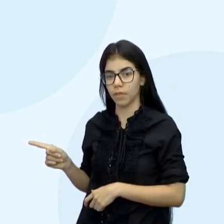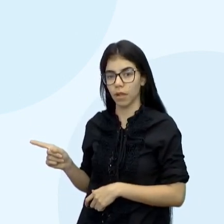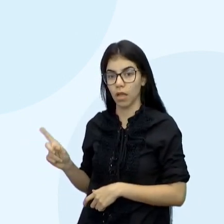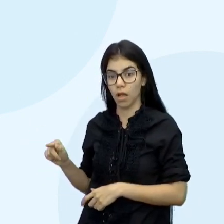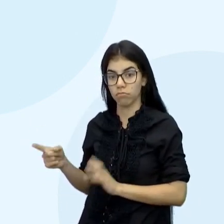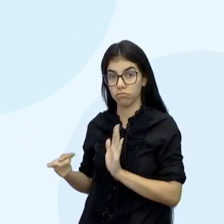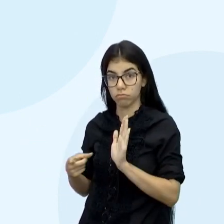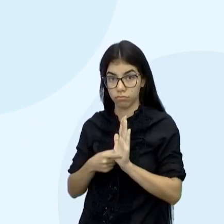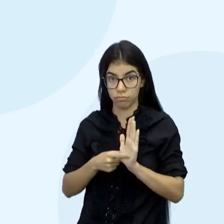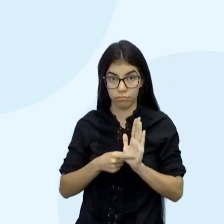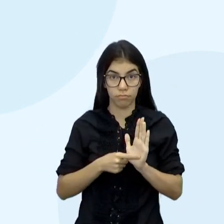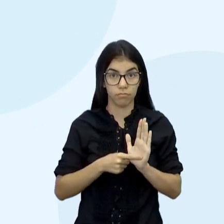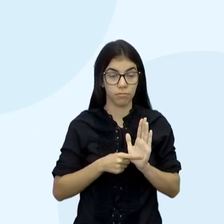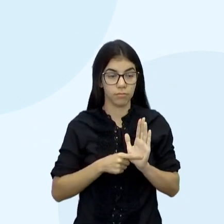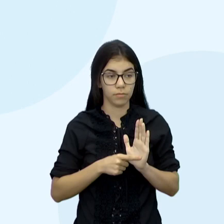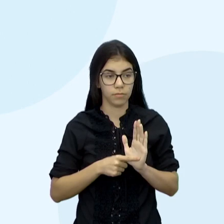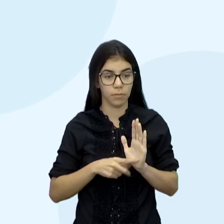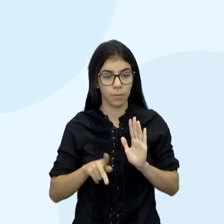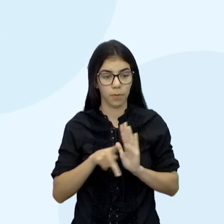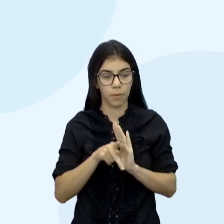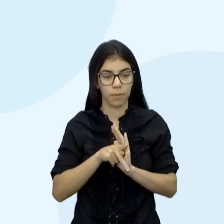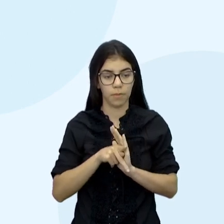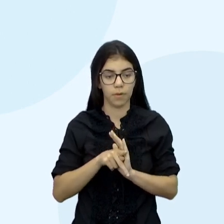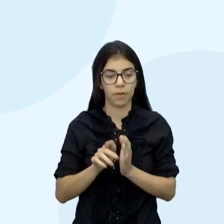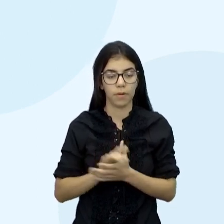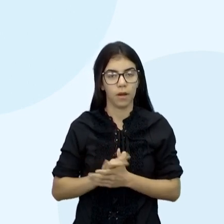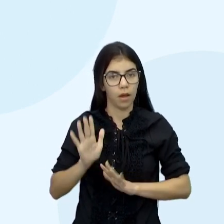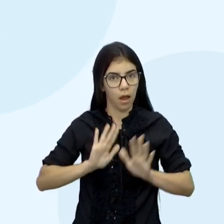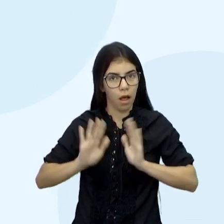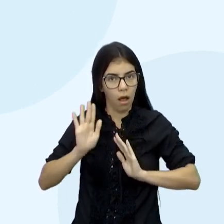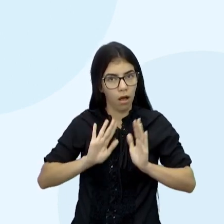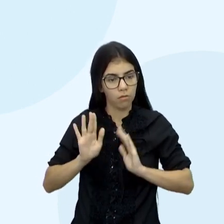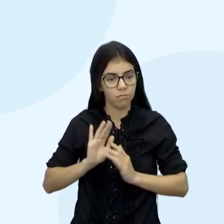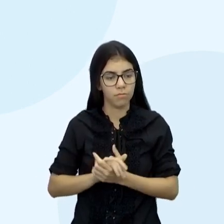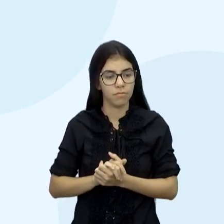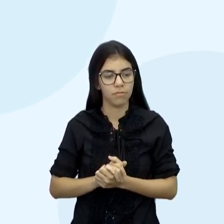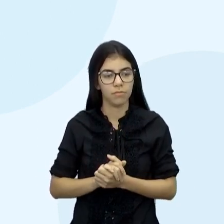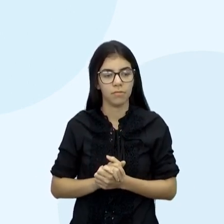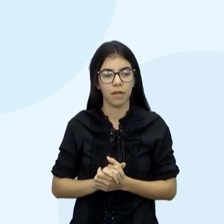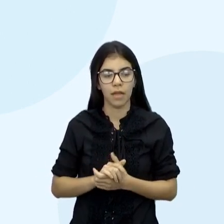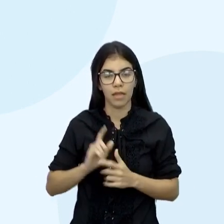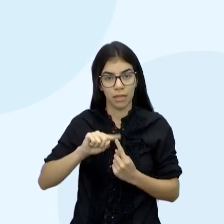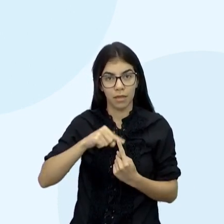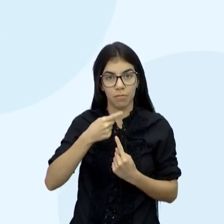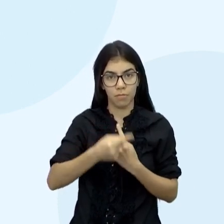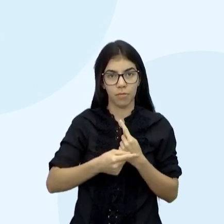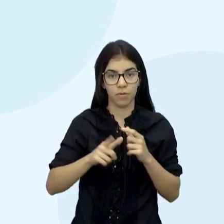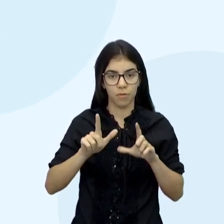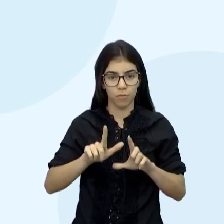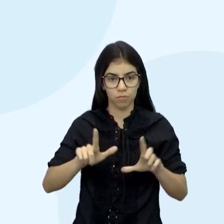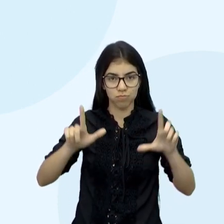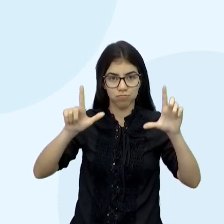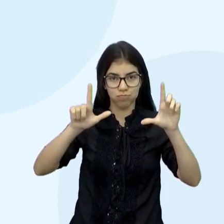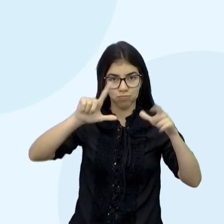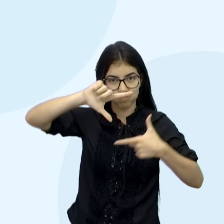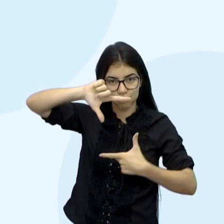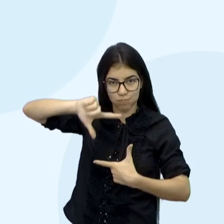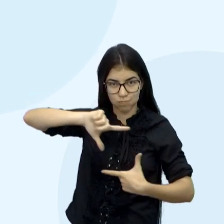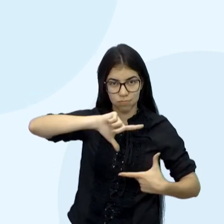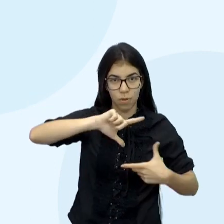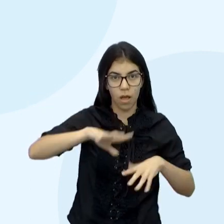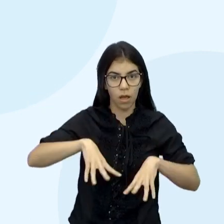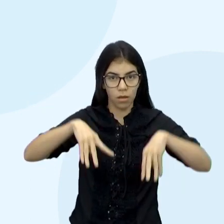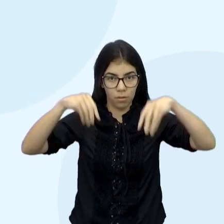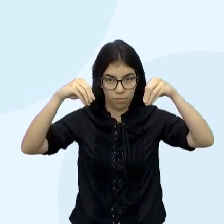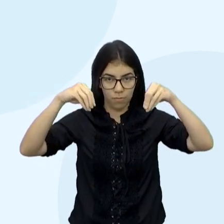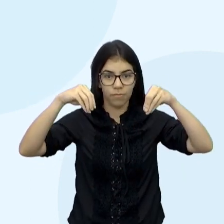gente clica ali, ó, embaixo, do lado direito. Calma, não vai fazer ainda. Não. E a gente vai abrir os cenários. O cenário que eu escolhi foi um de castelo. Então